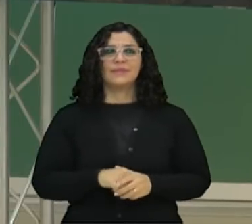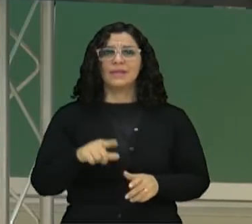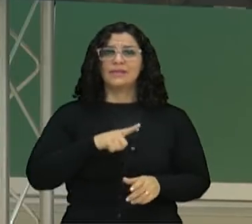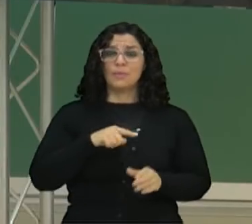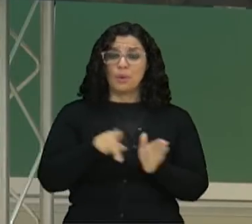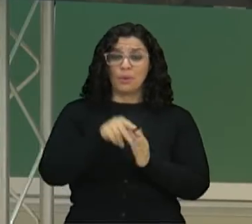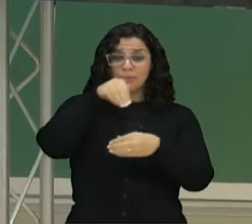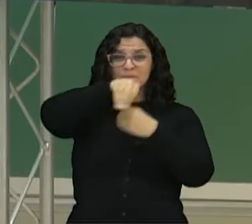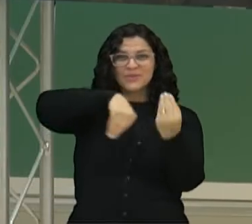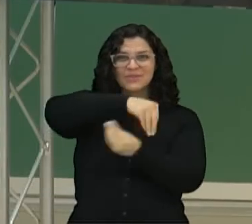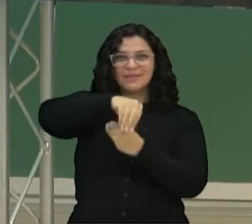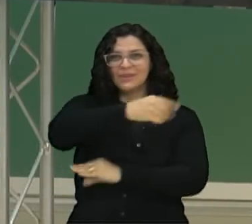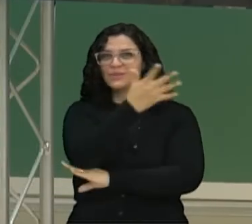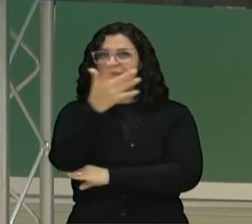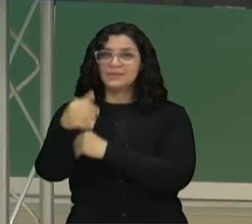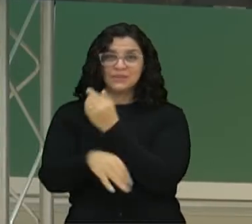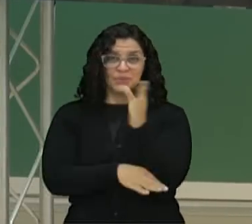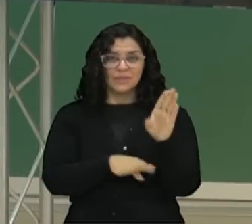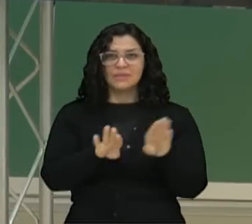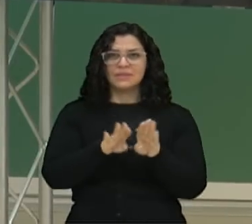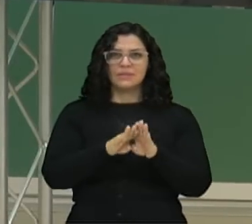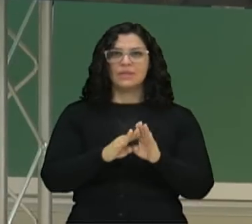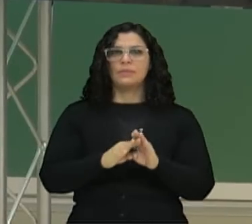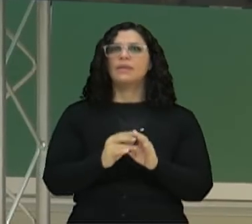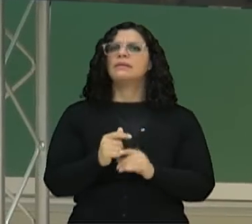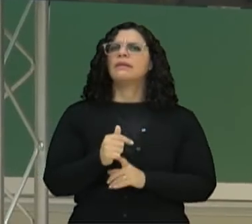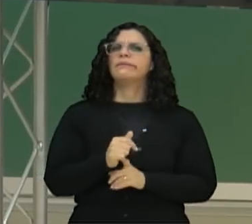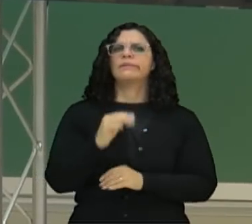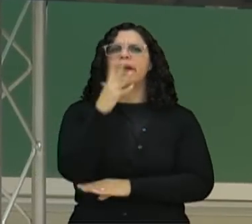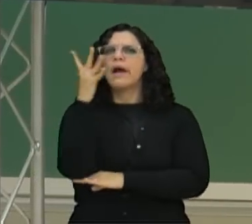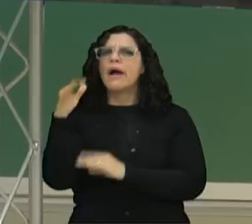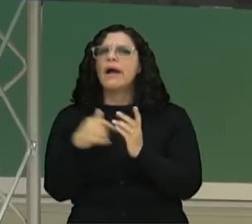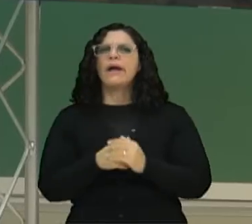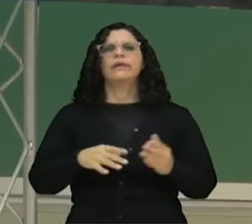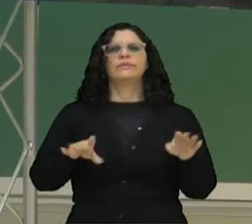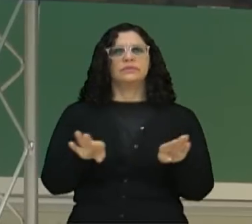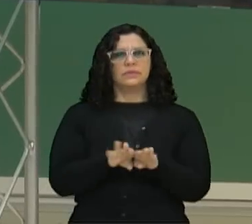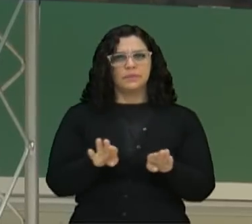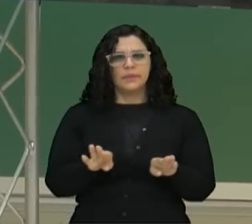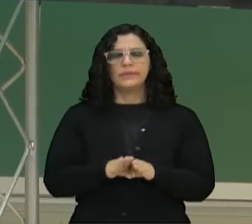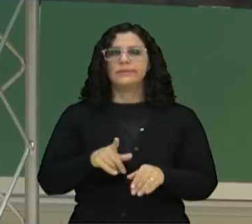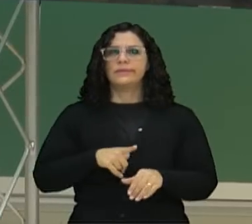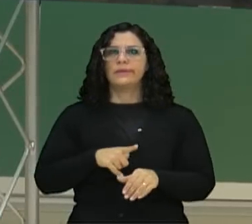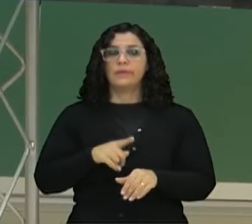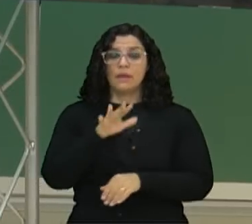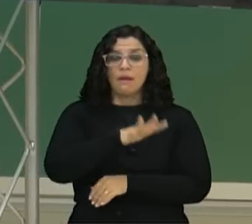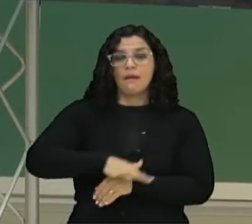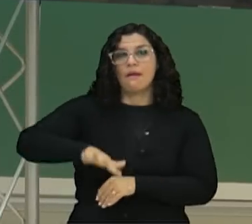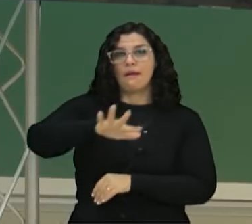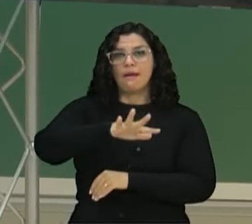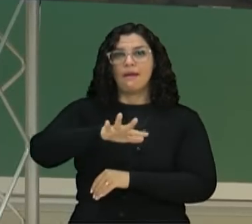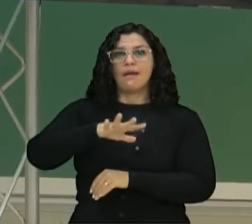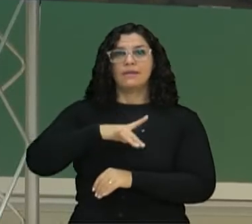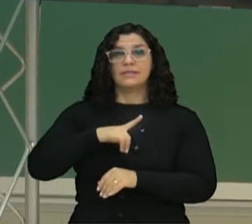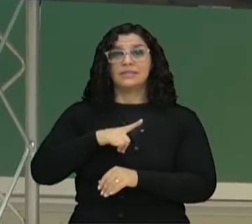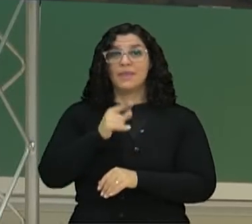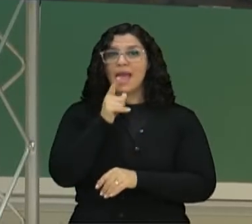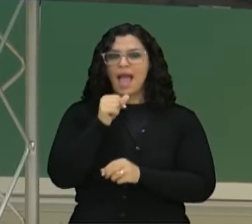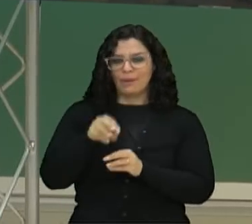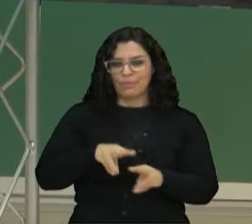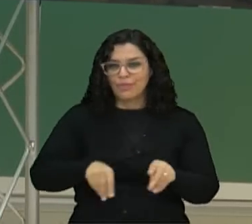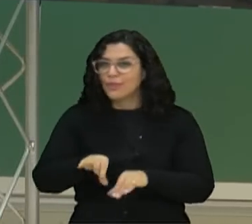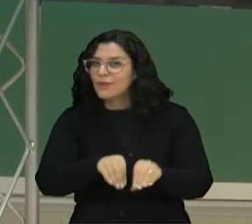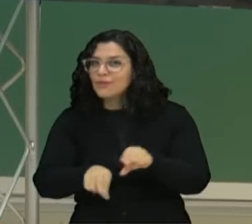na natureza mesmo, espaços como bosques, florestas, ambientes assim banhados,